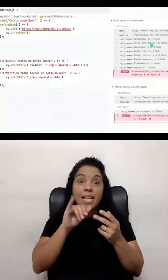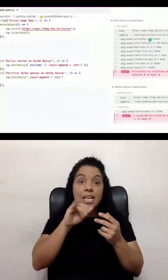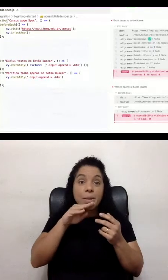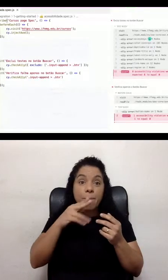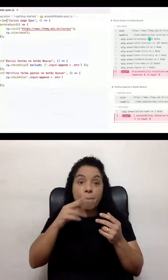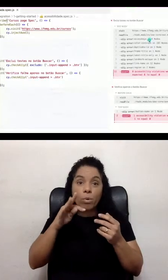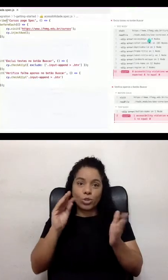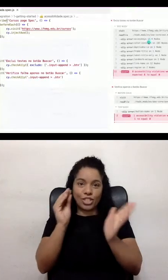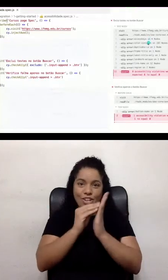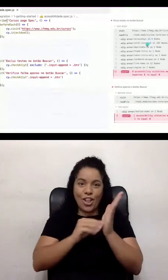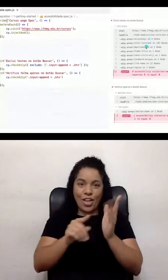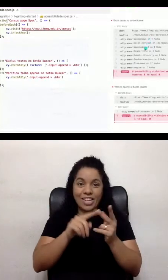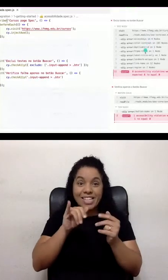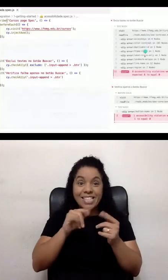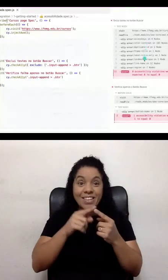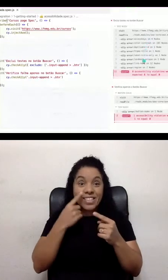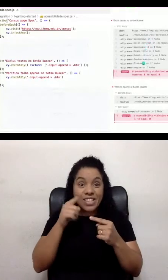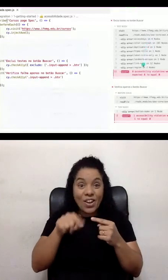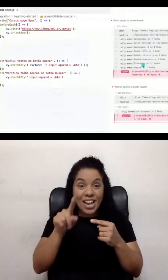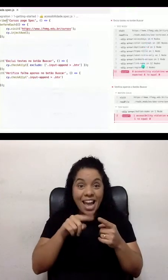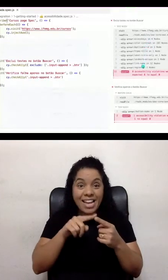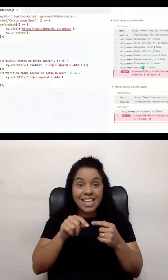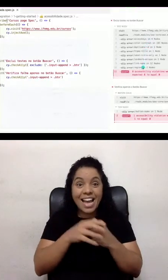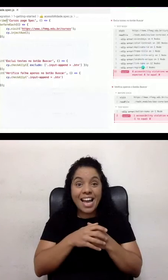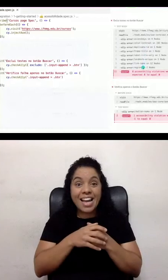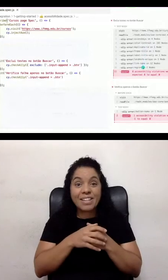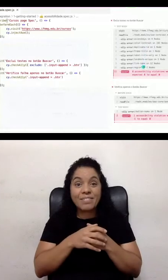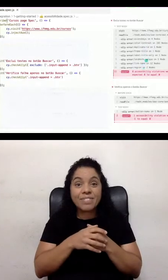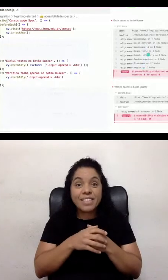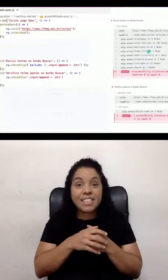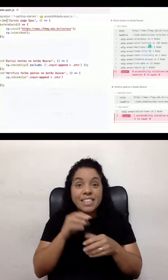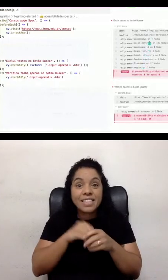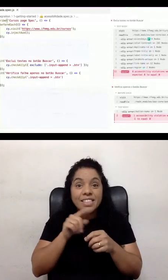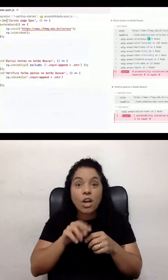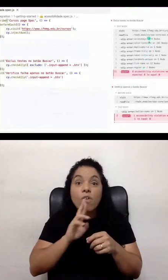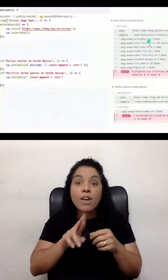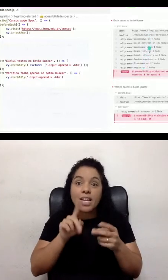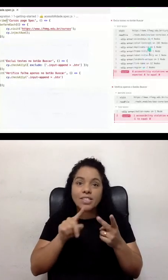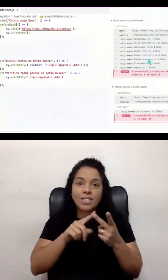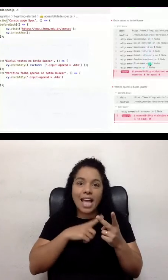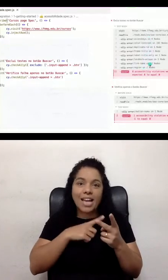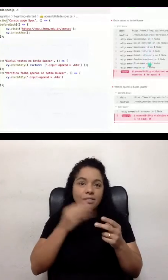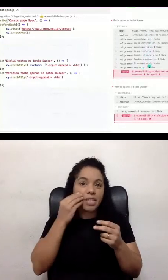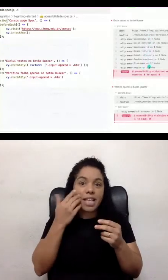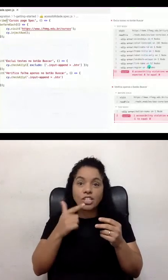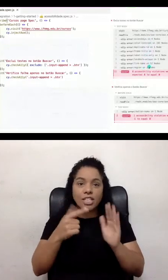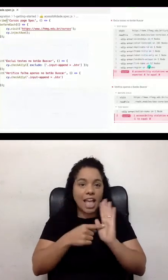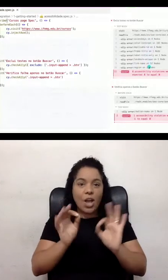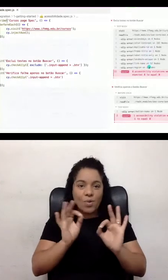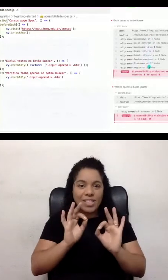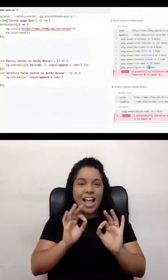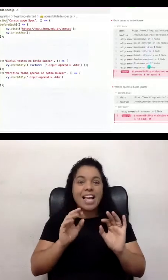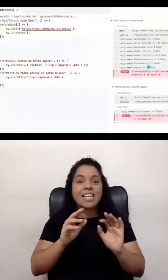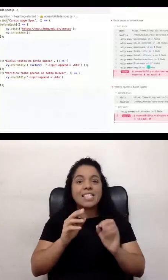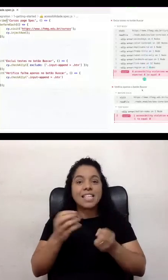ó. Aqui, se você olhar no resultado dos testes, ele não traz a